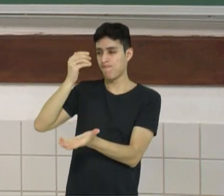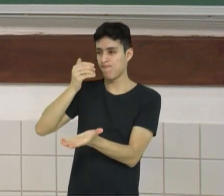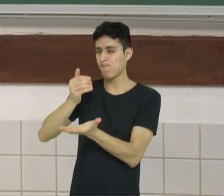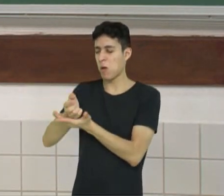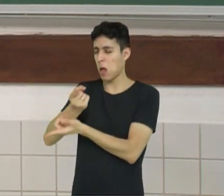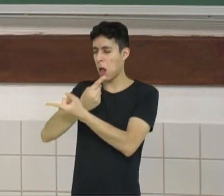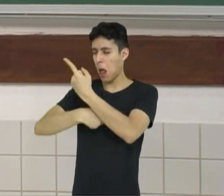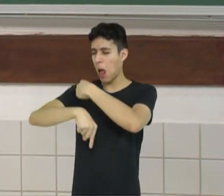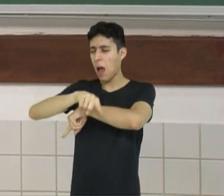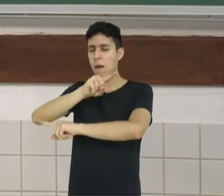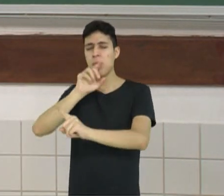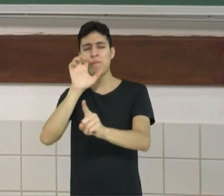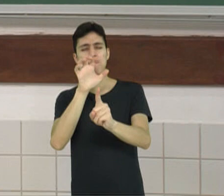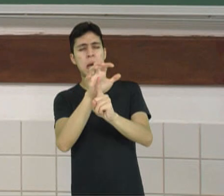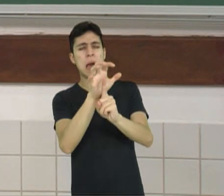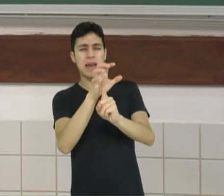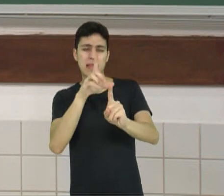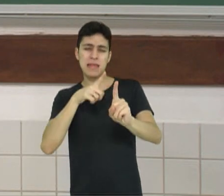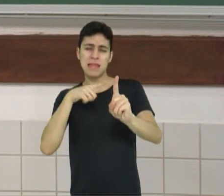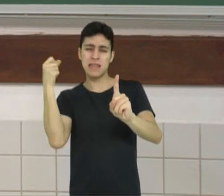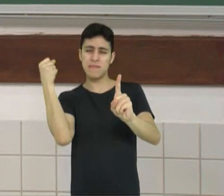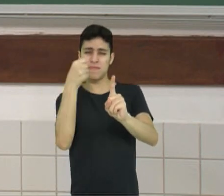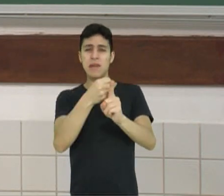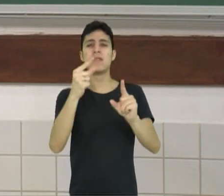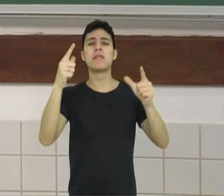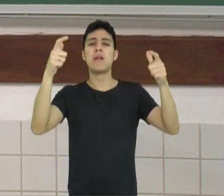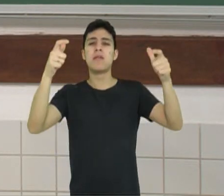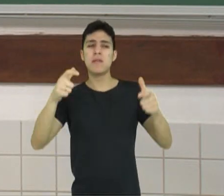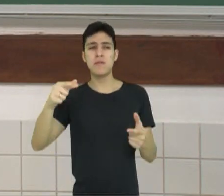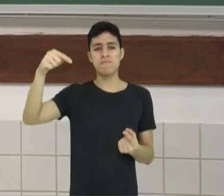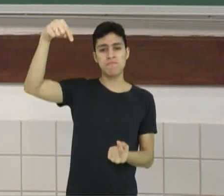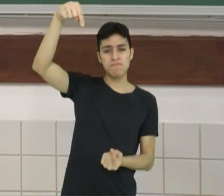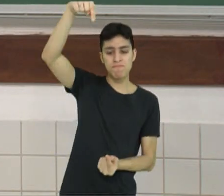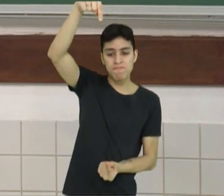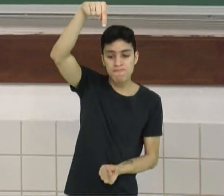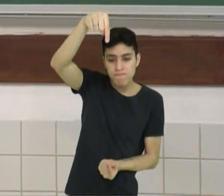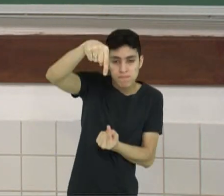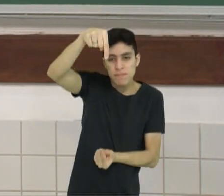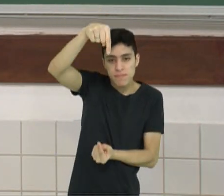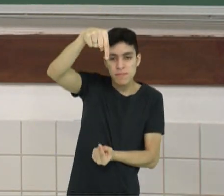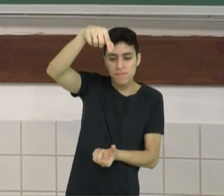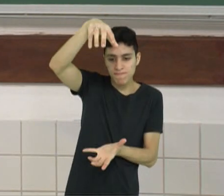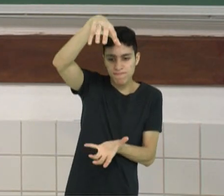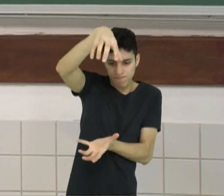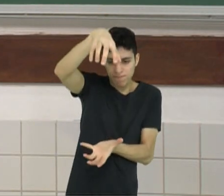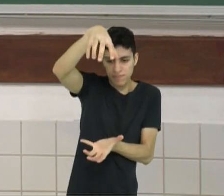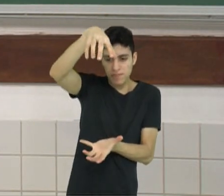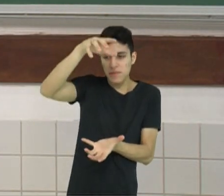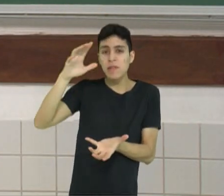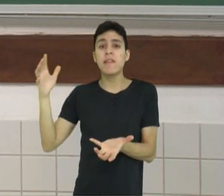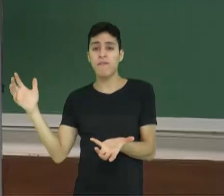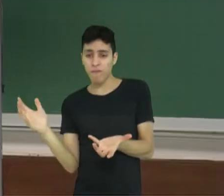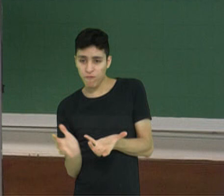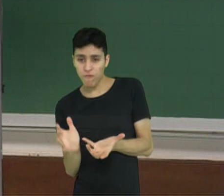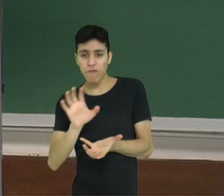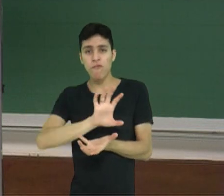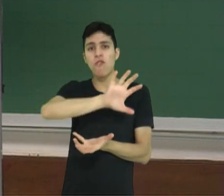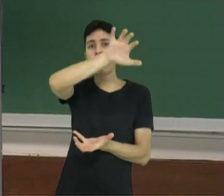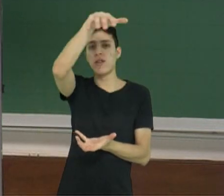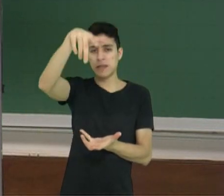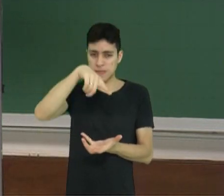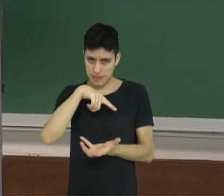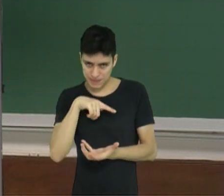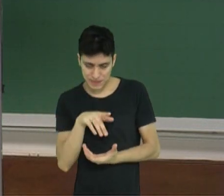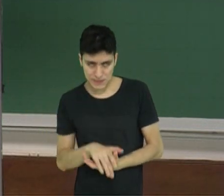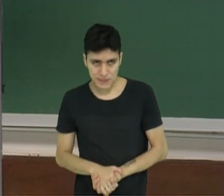Quando a gente vai imaginar que a indústria vai afetar os polos, né? Vamos saber como que isso funciona hoje, tá? Objetivos da aula: identificar